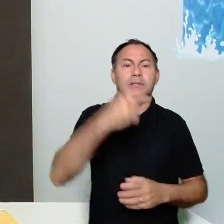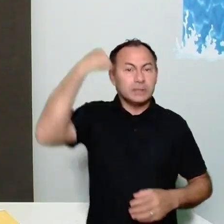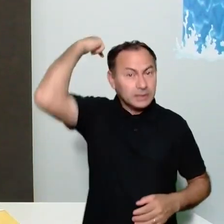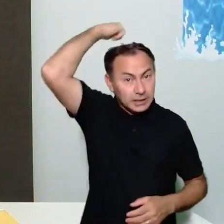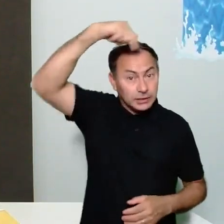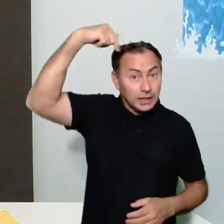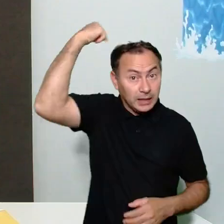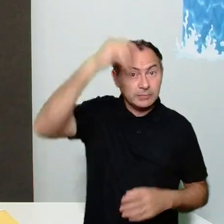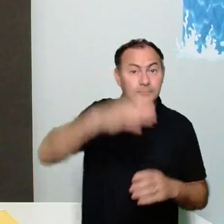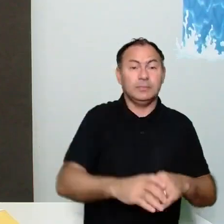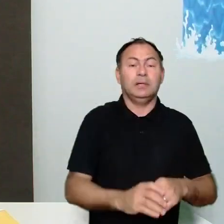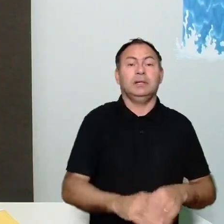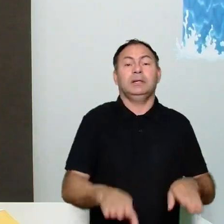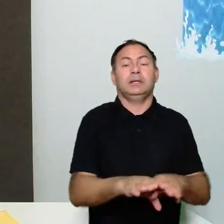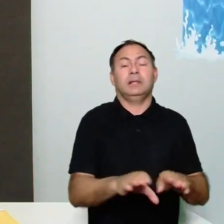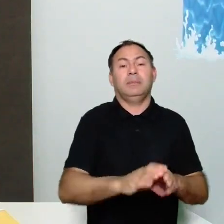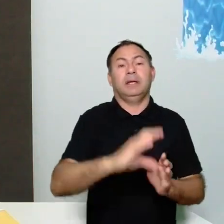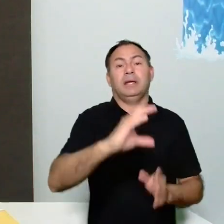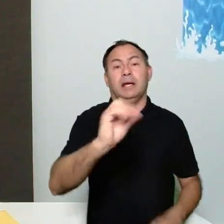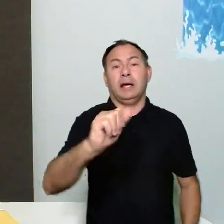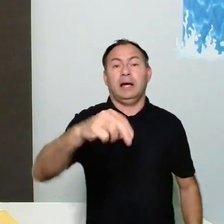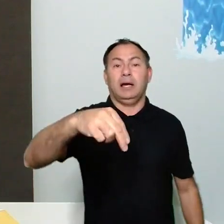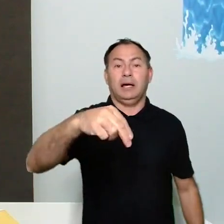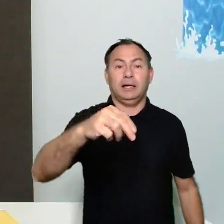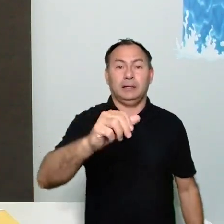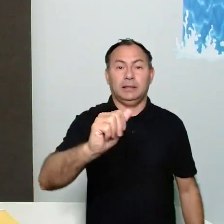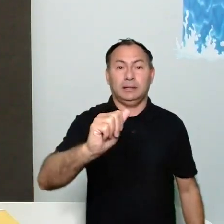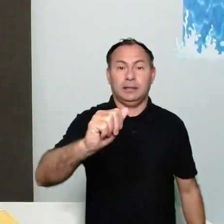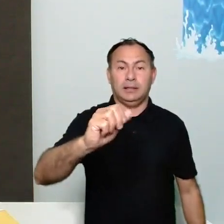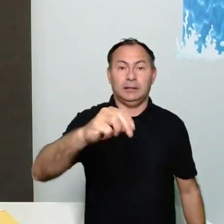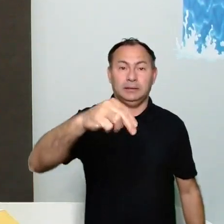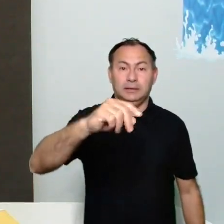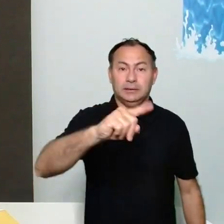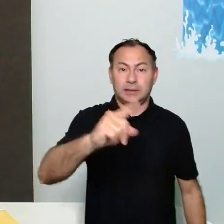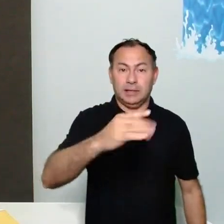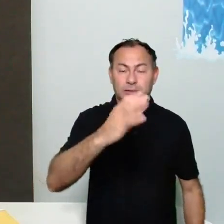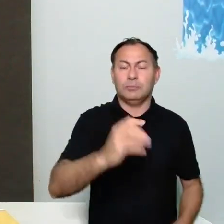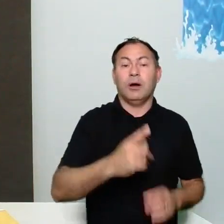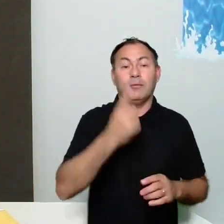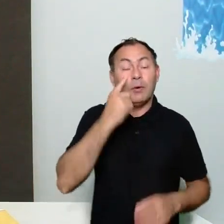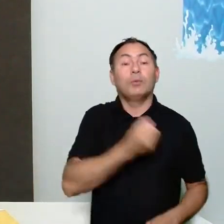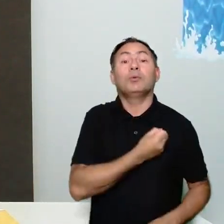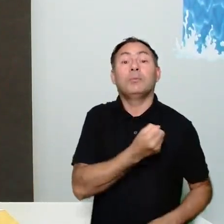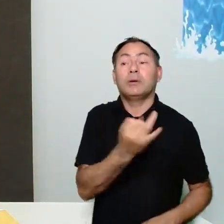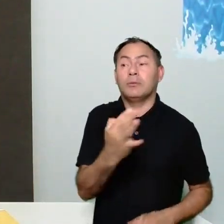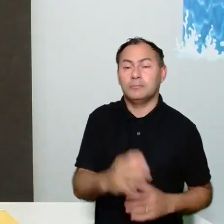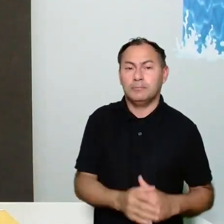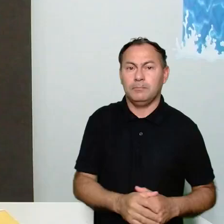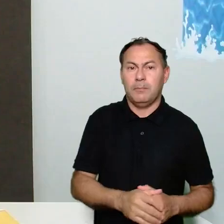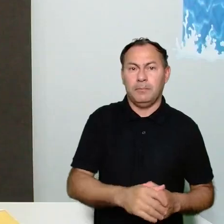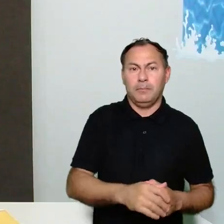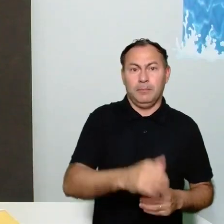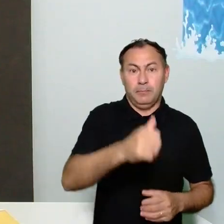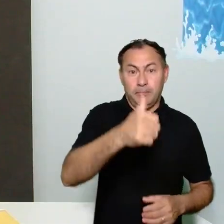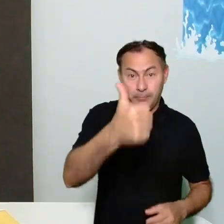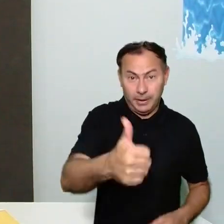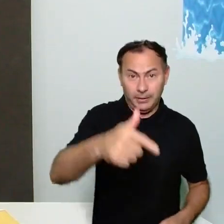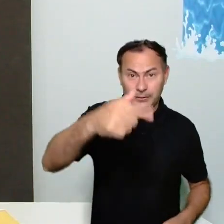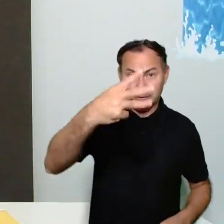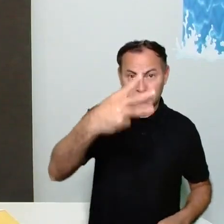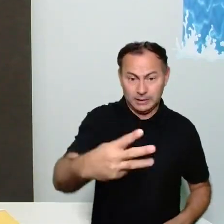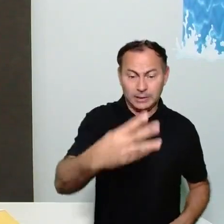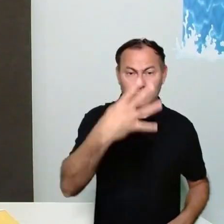beatificações e canonizações. Vamos aos números. 1